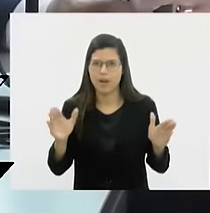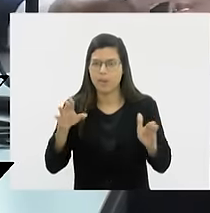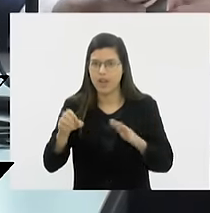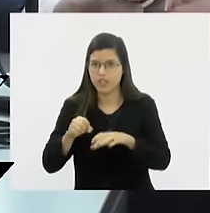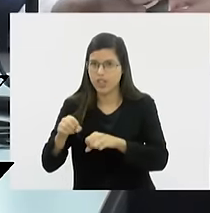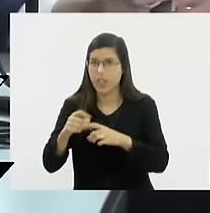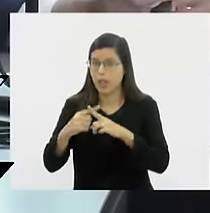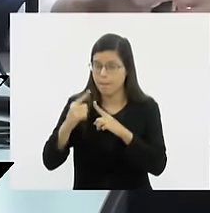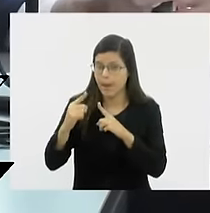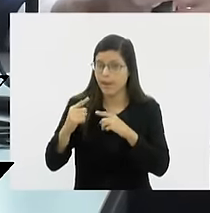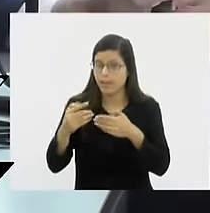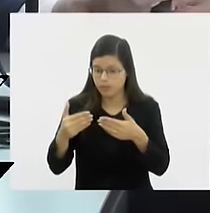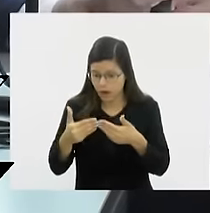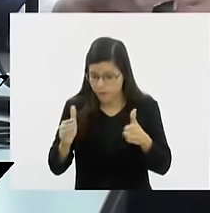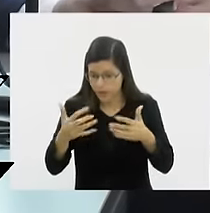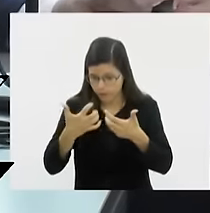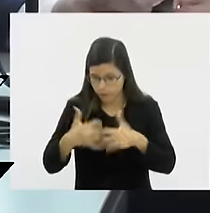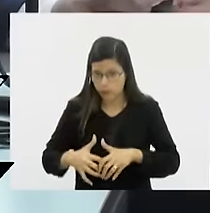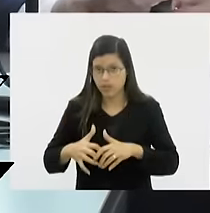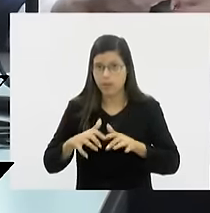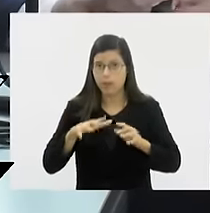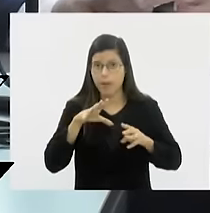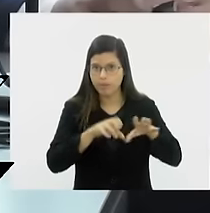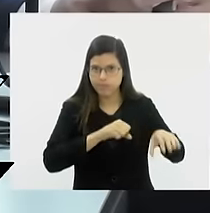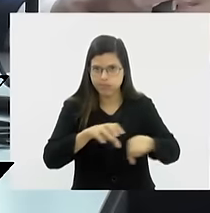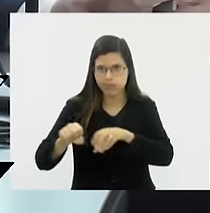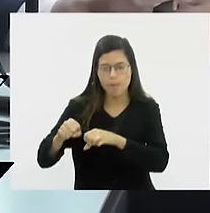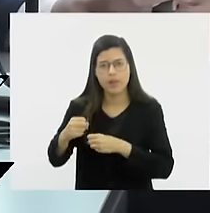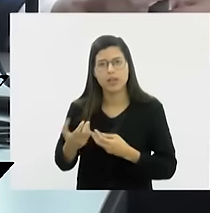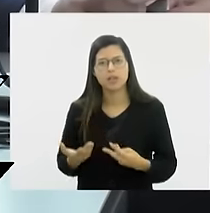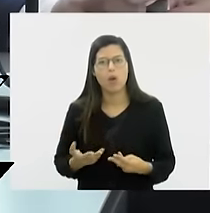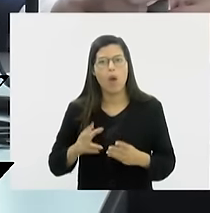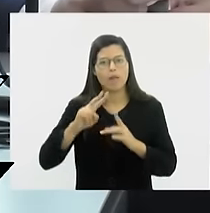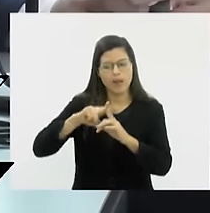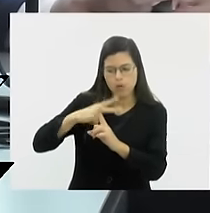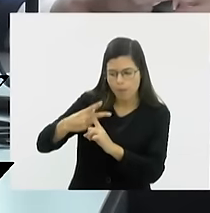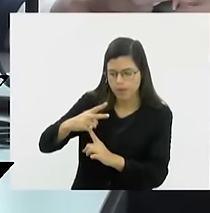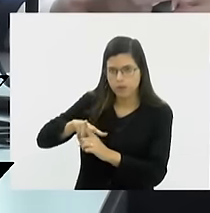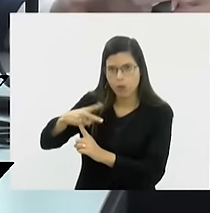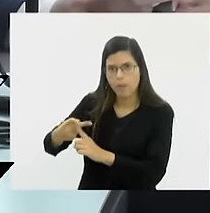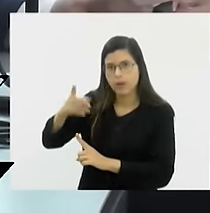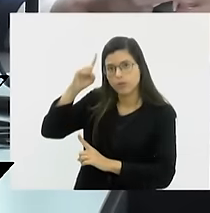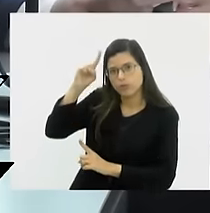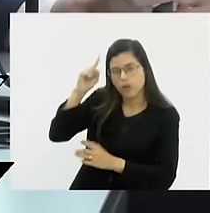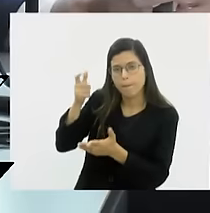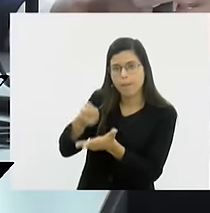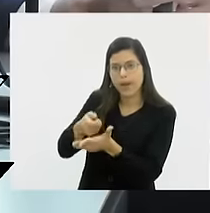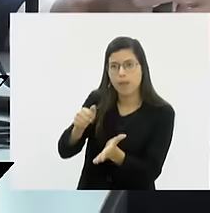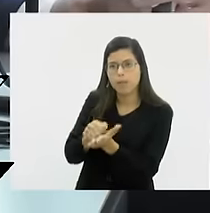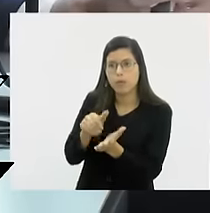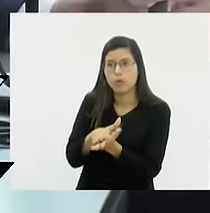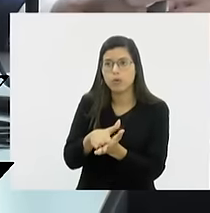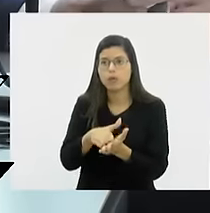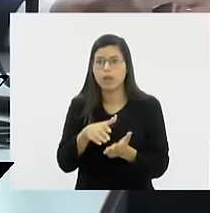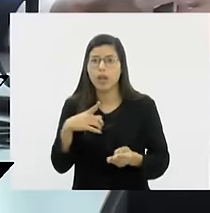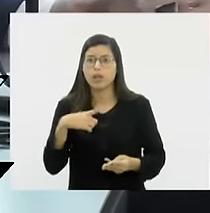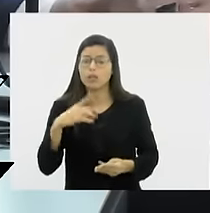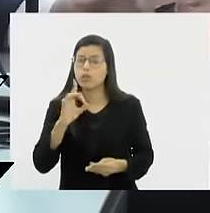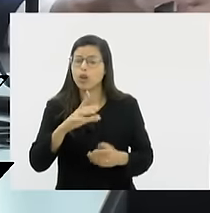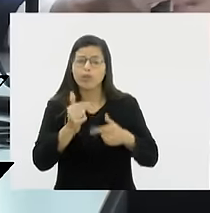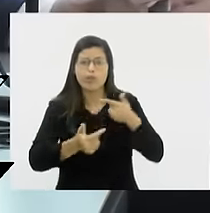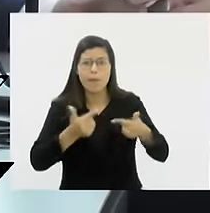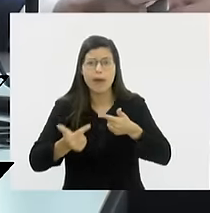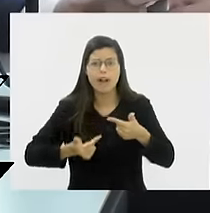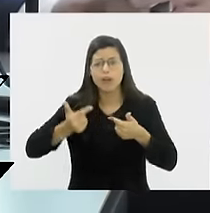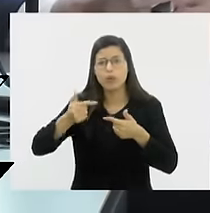vai dobrando a diária. Aí tu chega lá no pátio, só carro de trabalhador. É carro de carrocinha de cachorro-quente, carro de entregador verdura, de